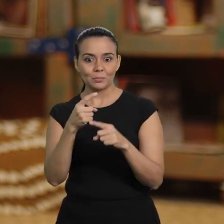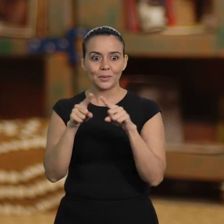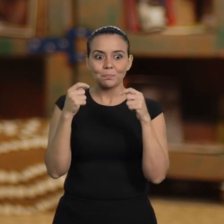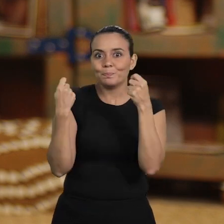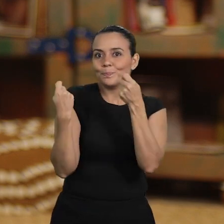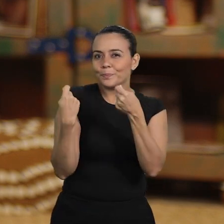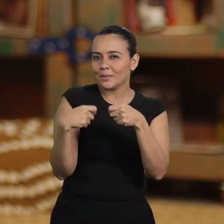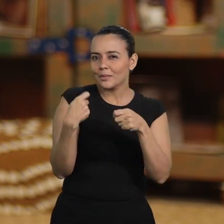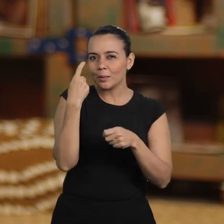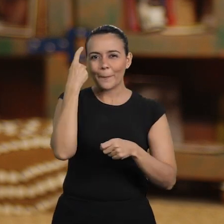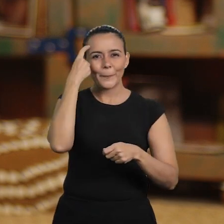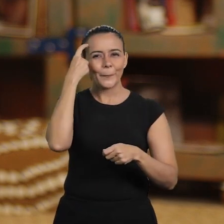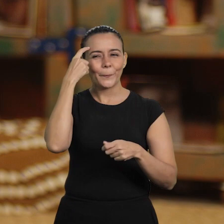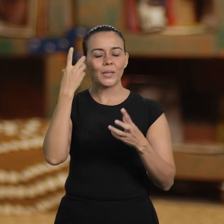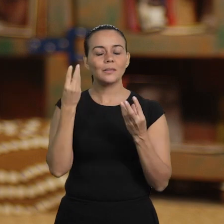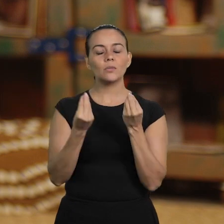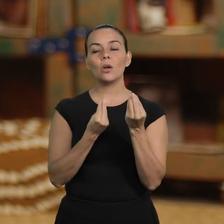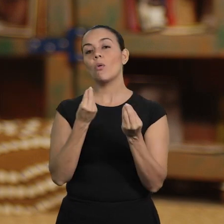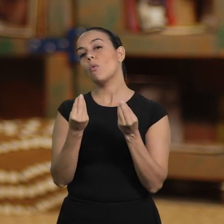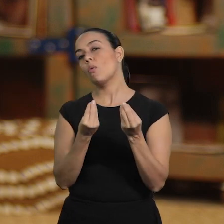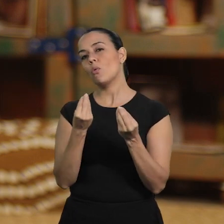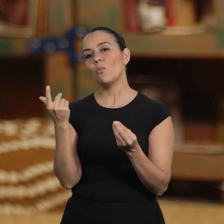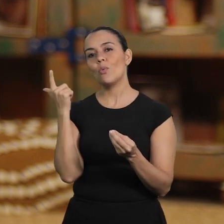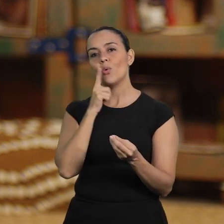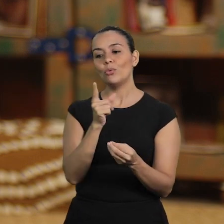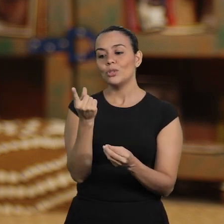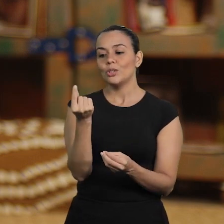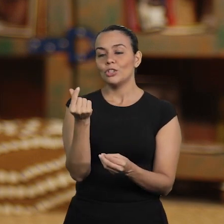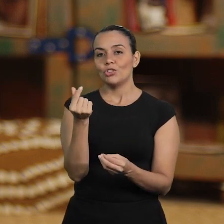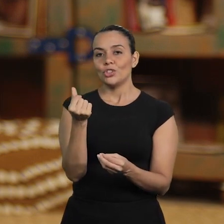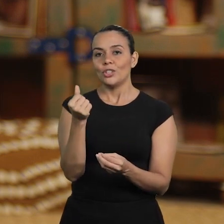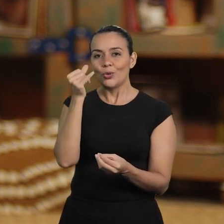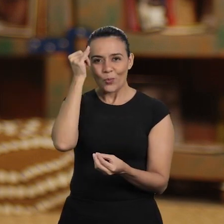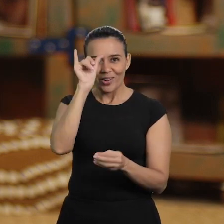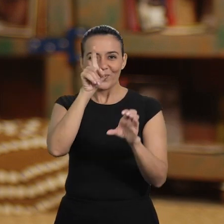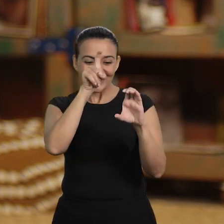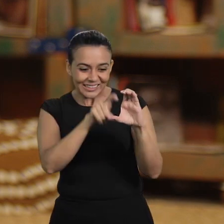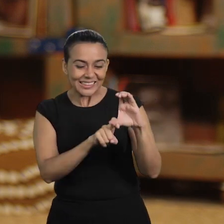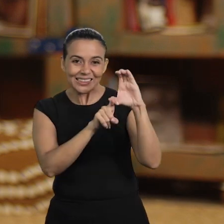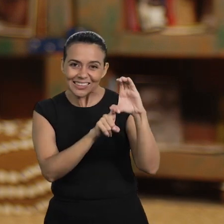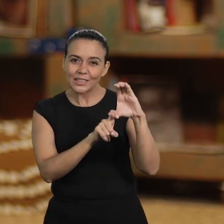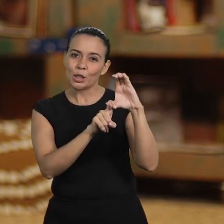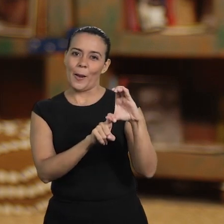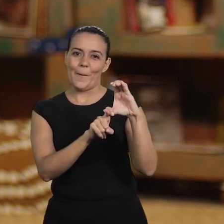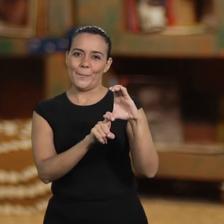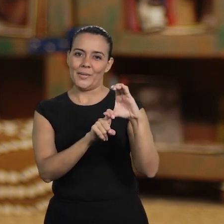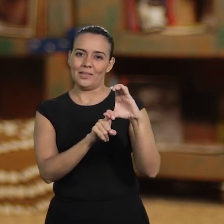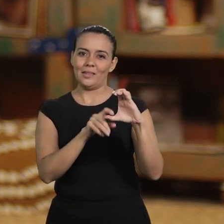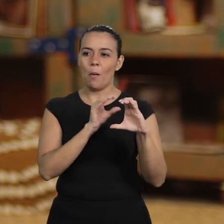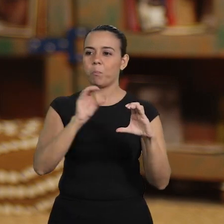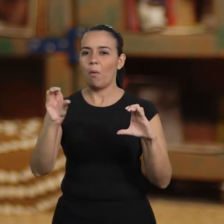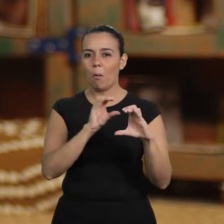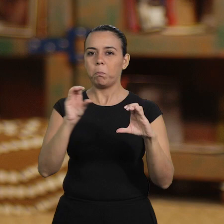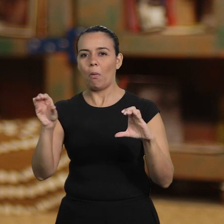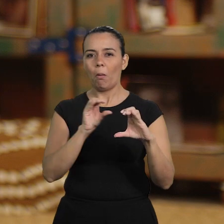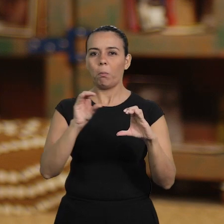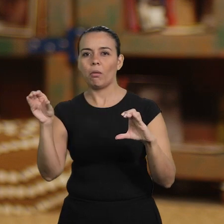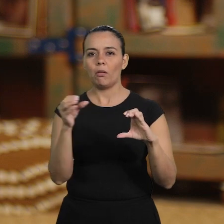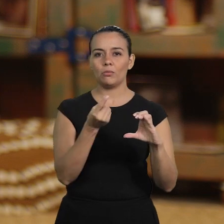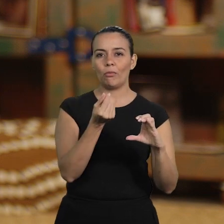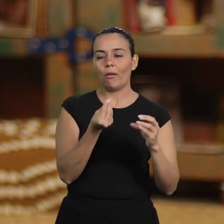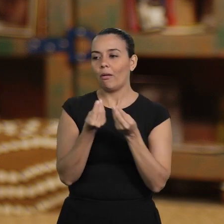de mercado, de pensar um modelo econômico para ele não depender de doação. Mesmo que ele receba a doação no